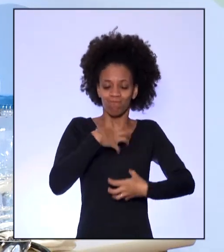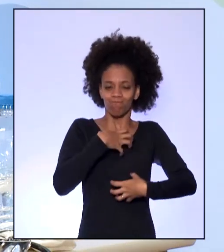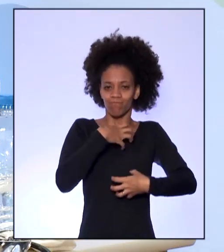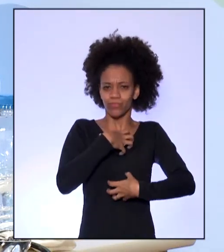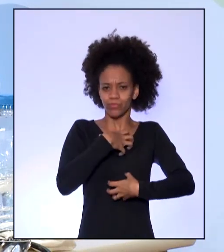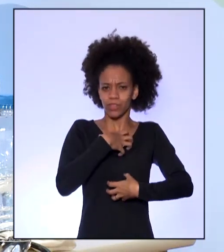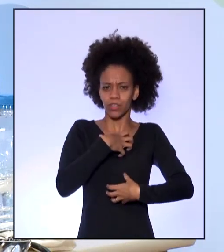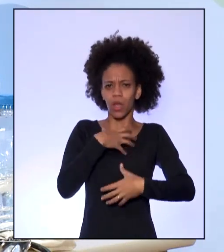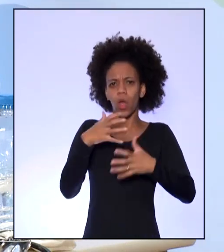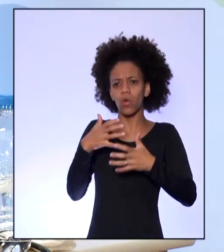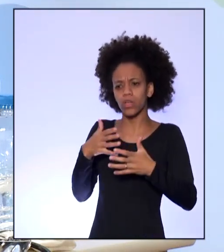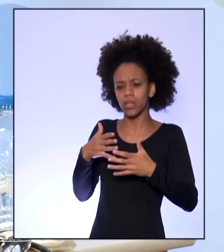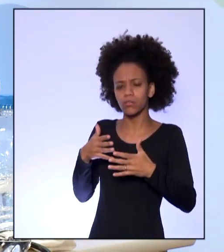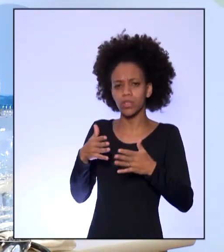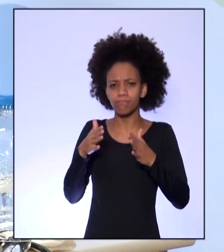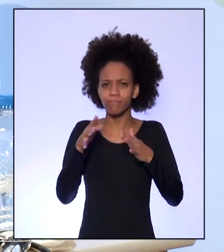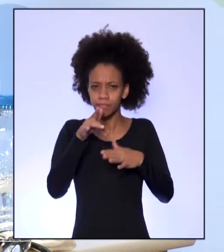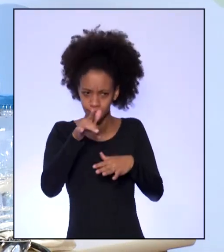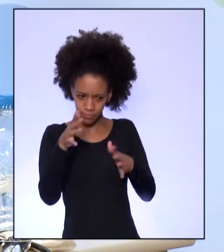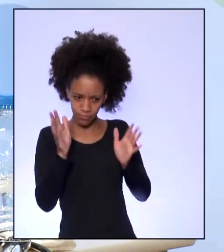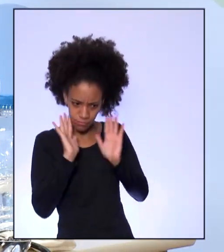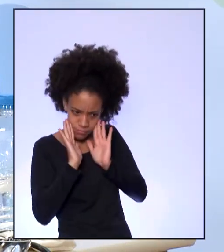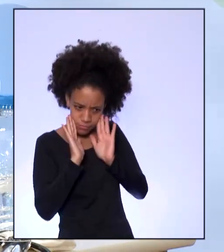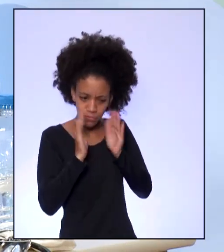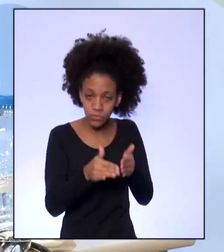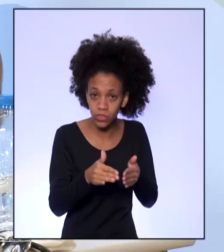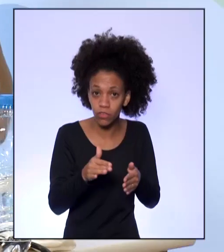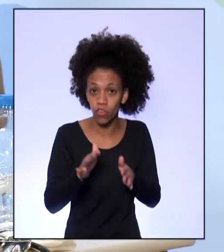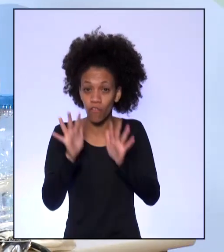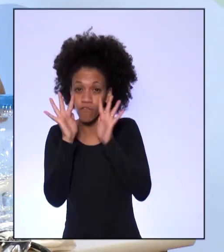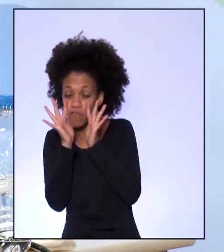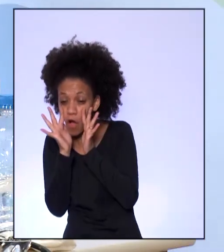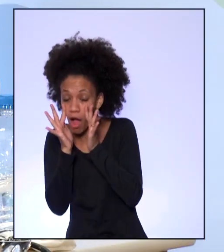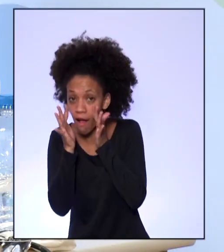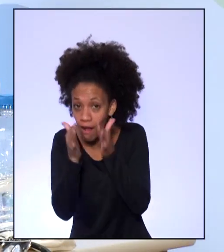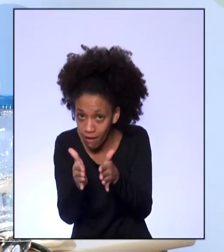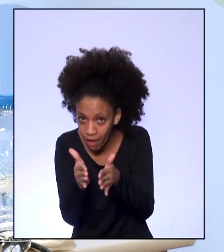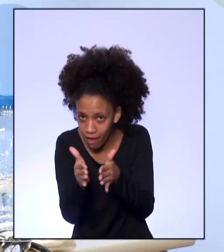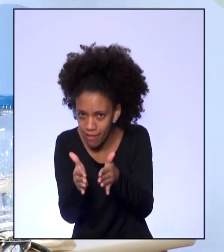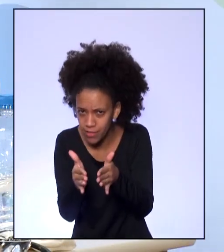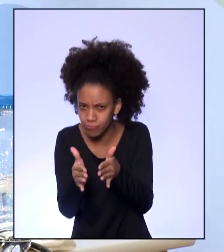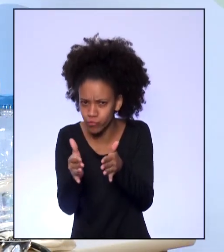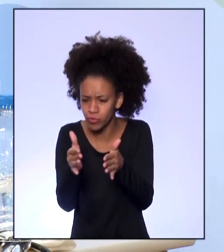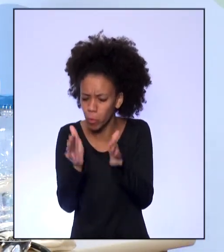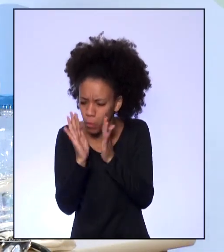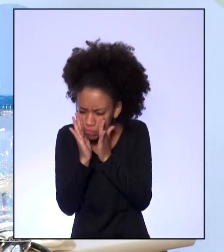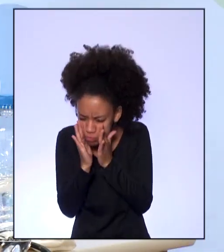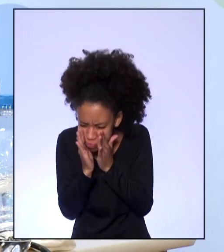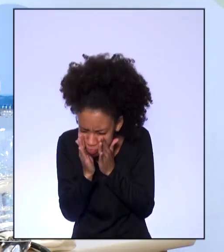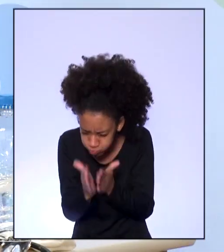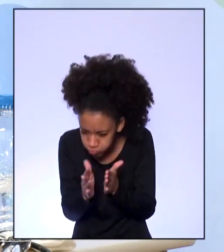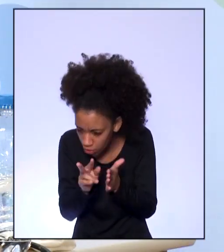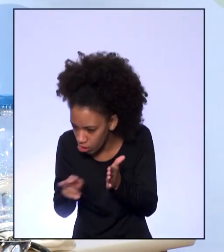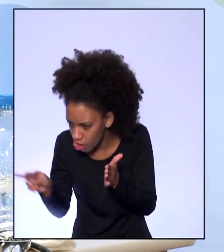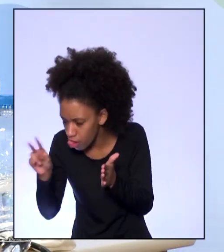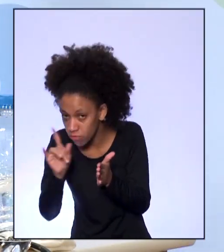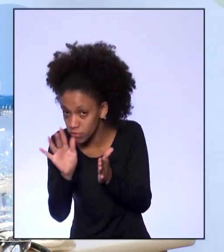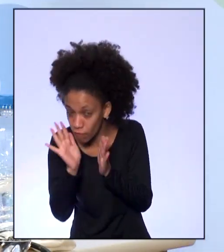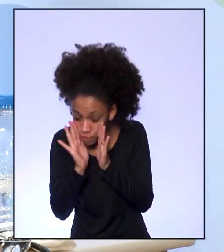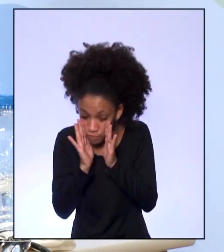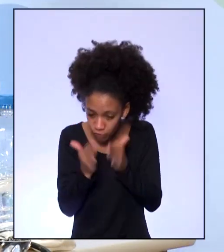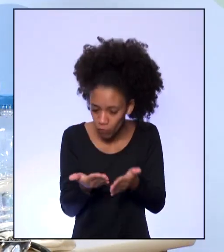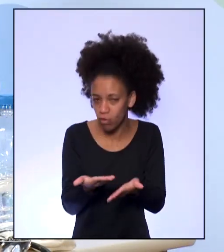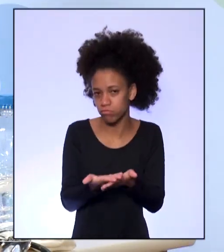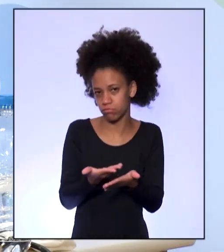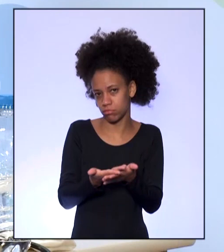pessoa que me ouve, no caso vocês, tenham. Focar é o ato de se concentrar. Então, foquem na aula. Não